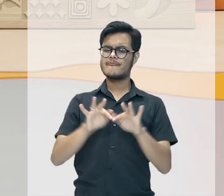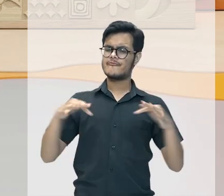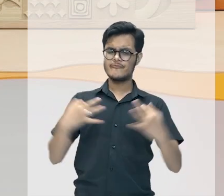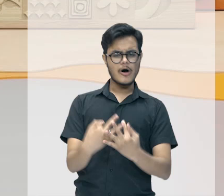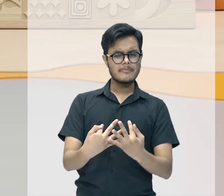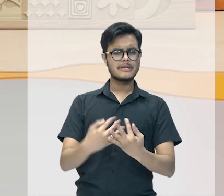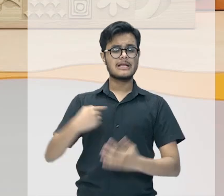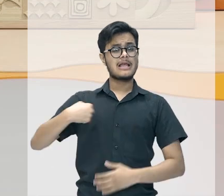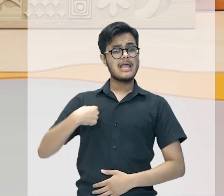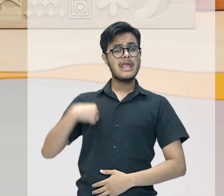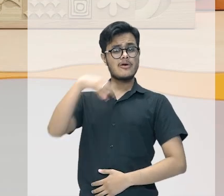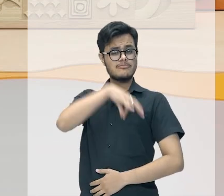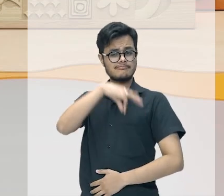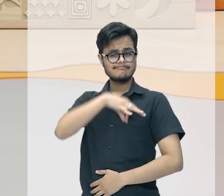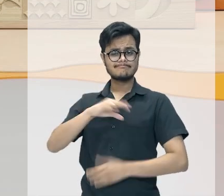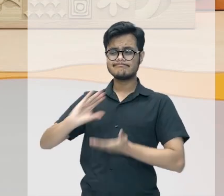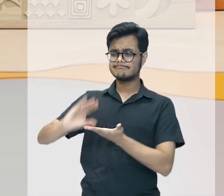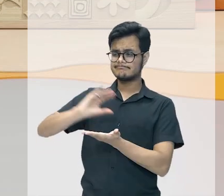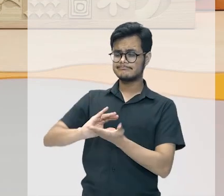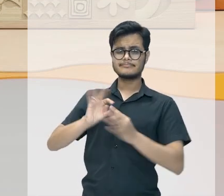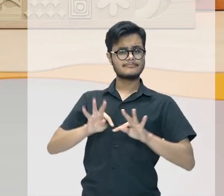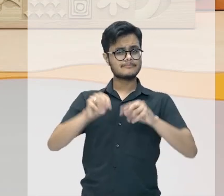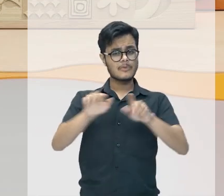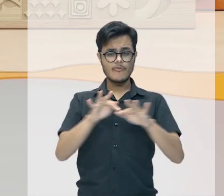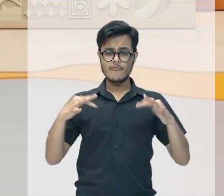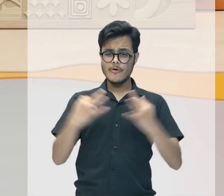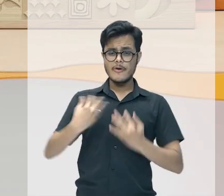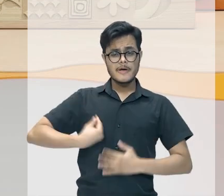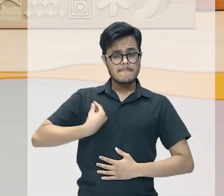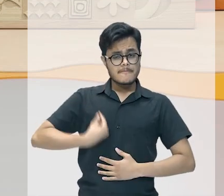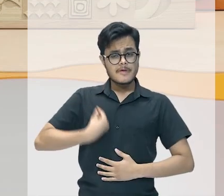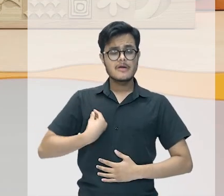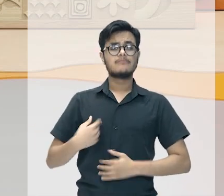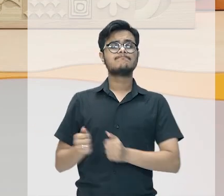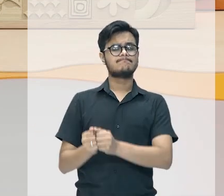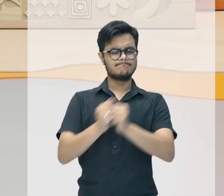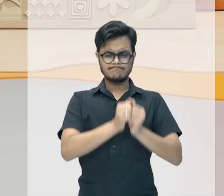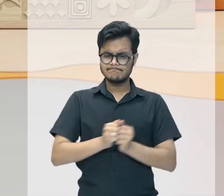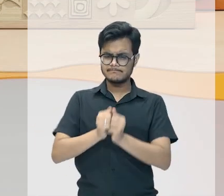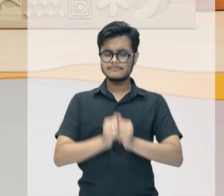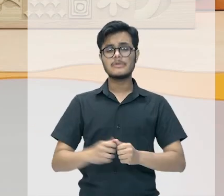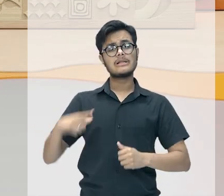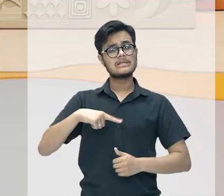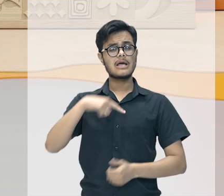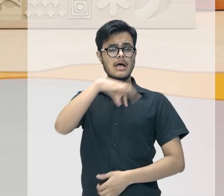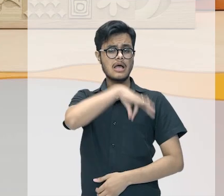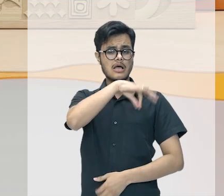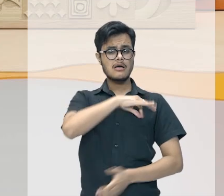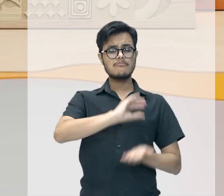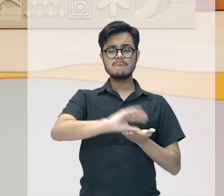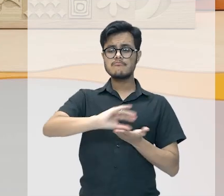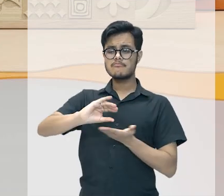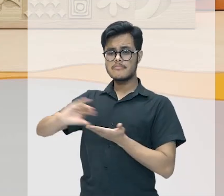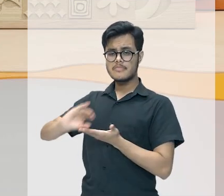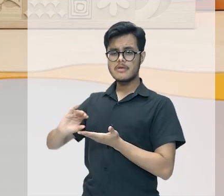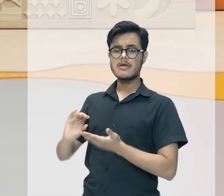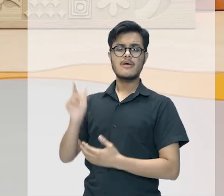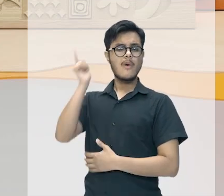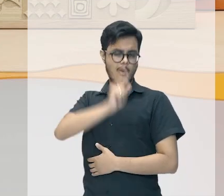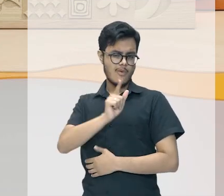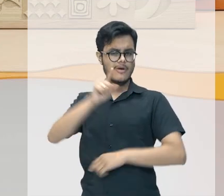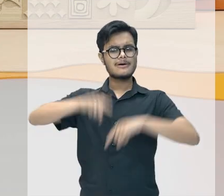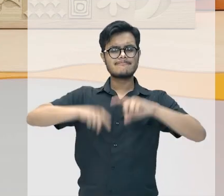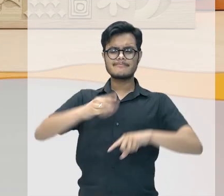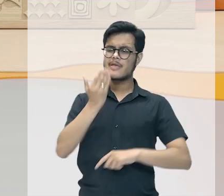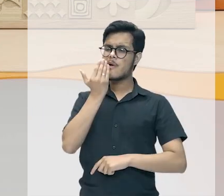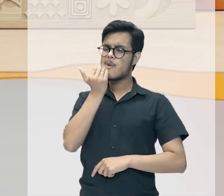para que eu, juntamente com todos aqueles que convivem comigo, eles possam, então, né, começar aí a